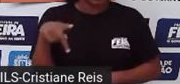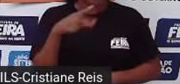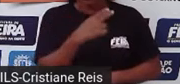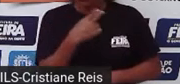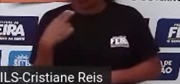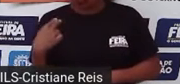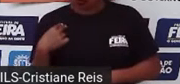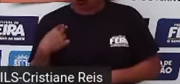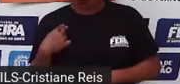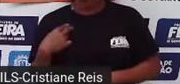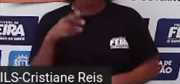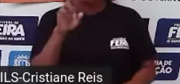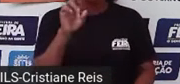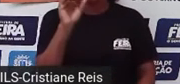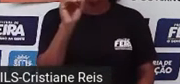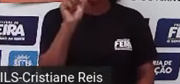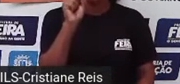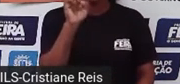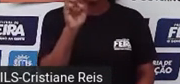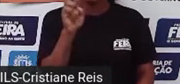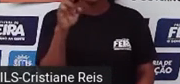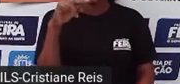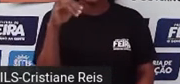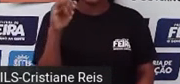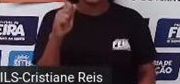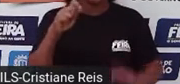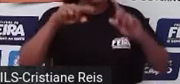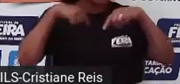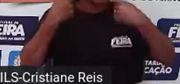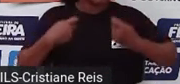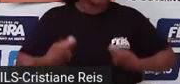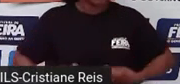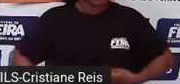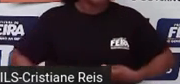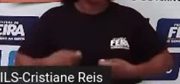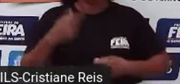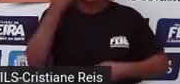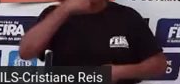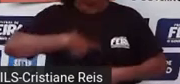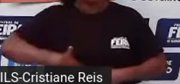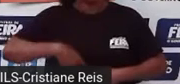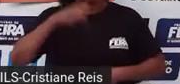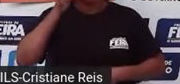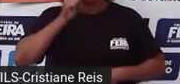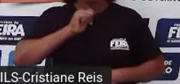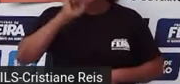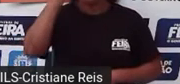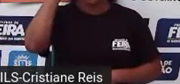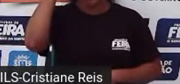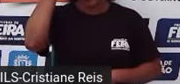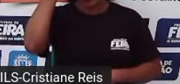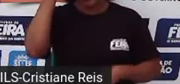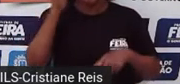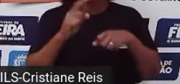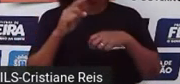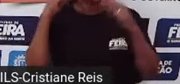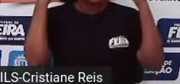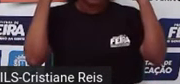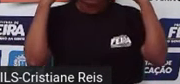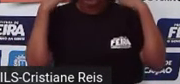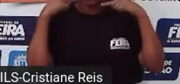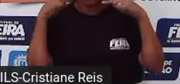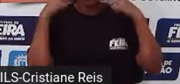e deixa-me autodescrever né então a sua mulher negra de cabelos negros na altura do ombro